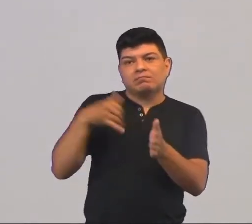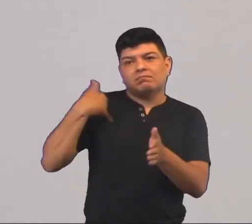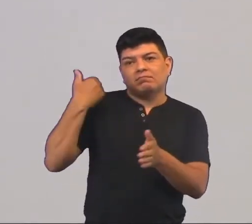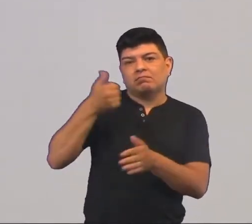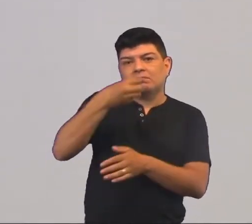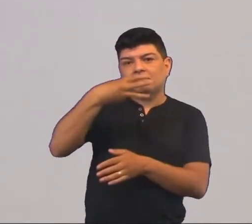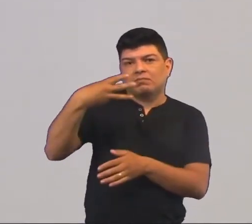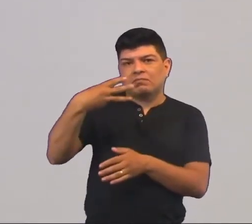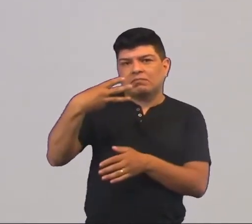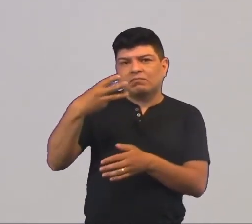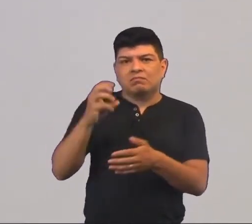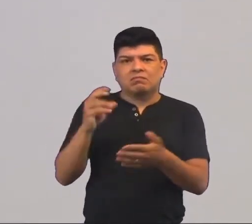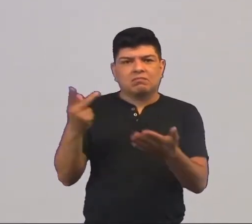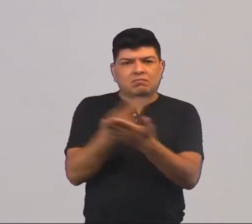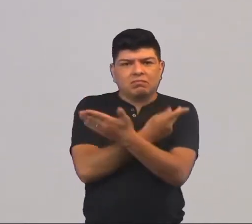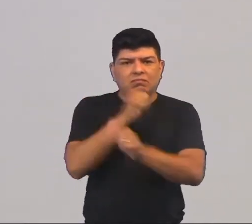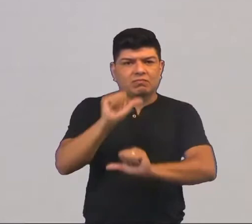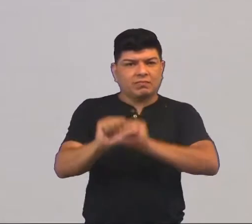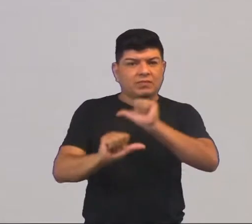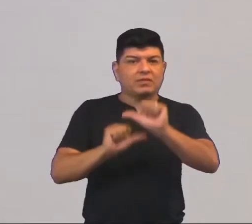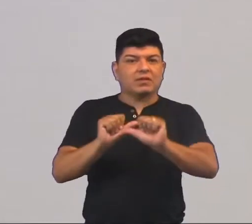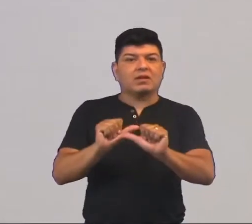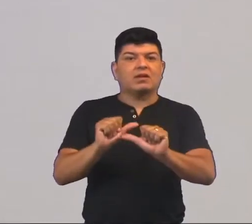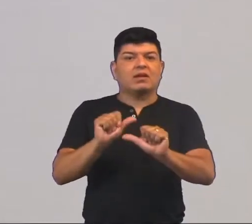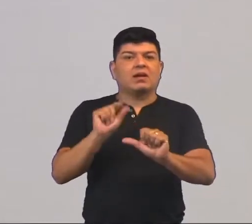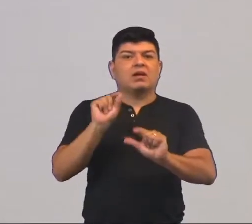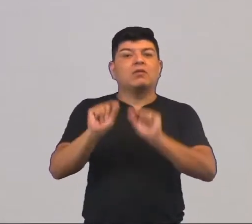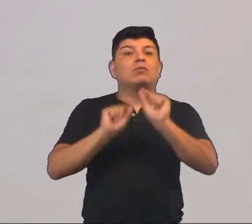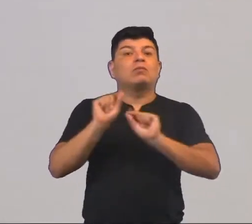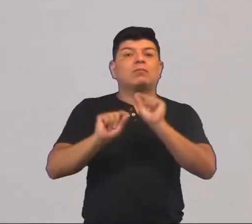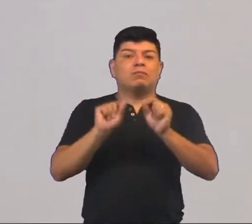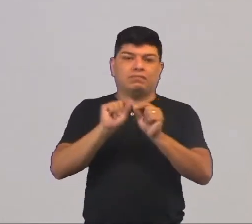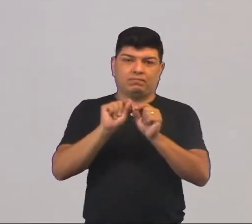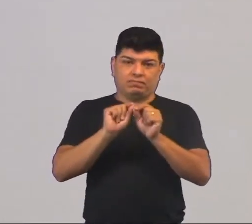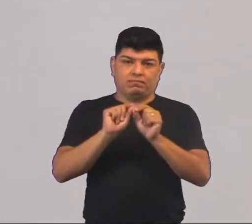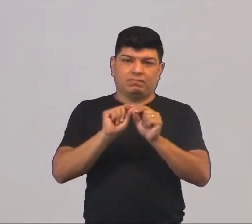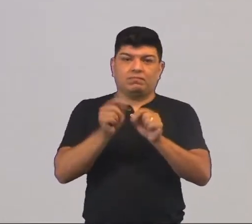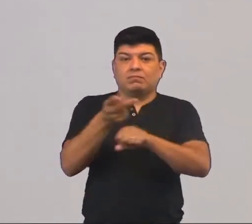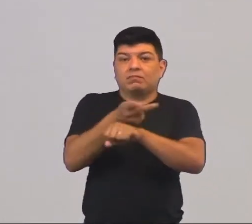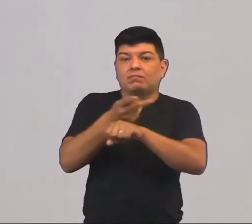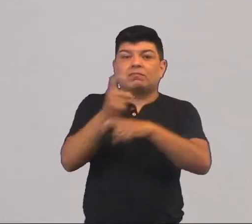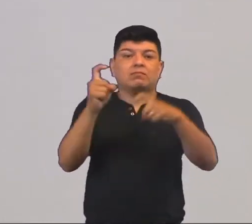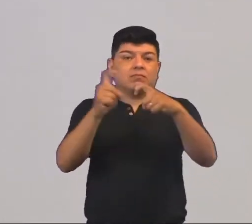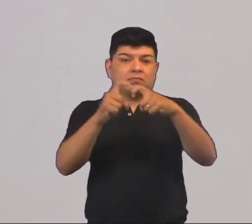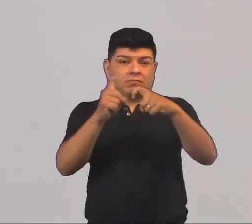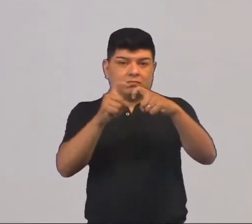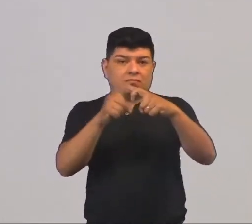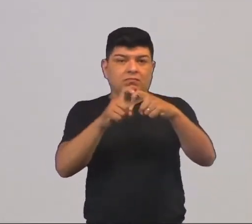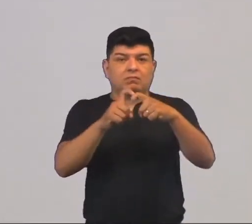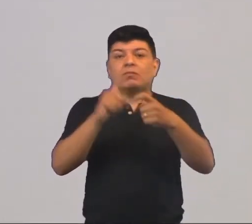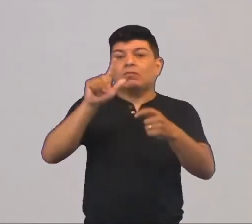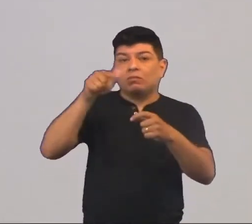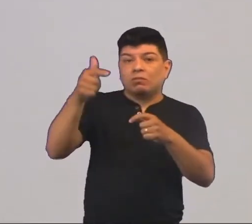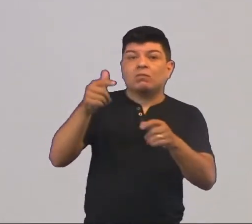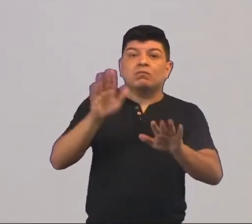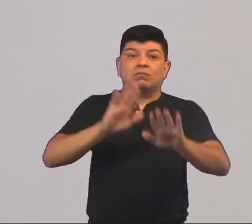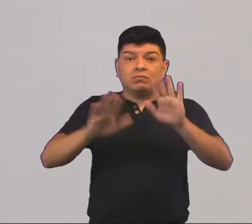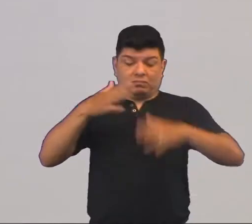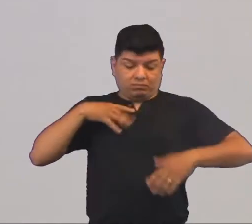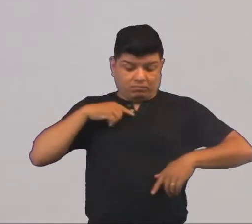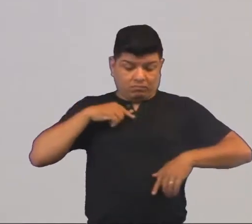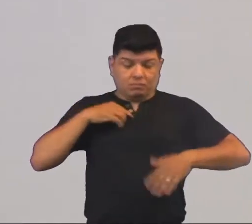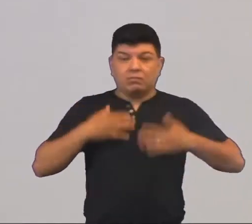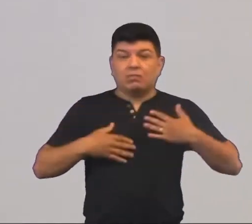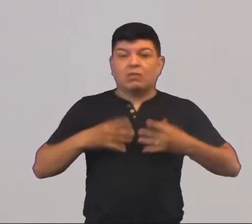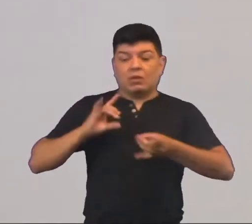13 anos e não houve essa mudança, aí o que você deve fazer? Você deve procurar um médico, um endocrinologista, para ver se os seus hormônios